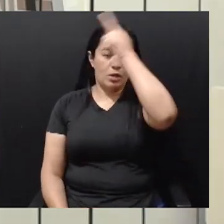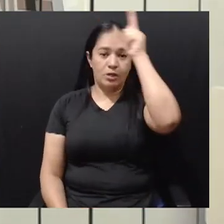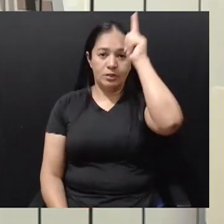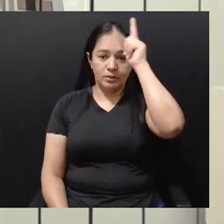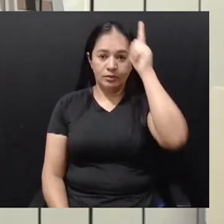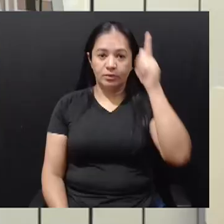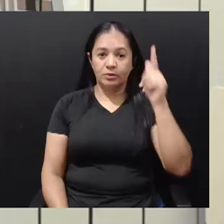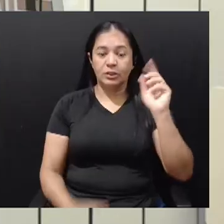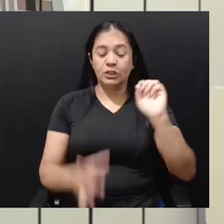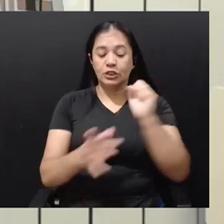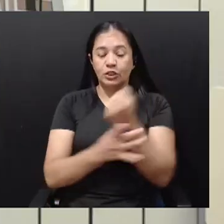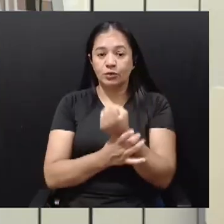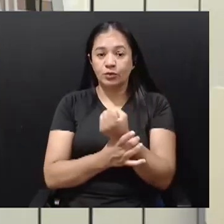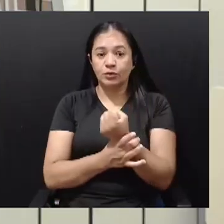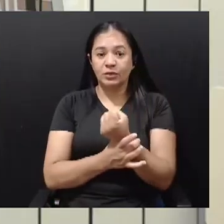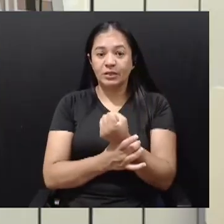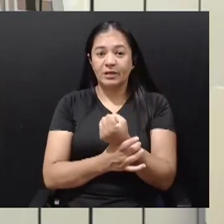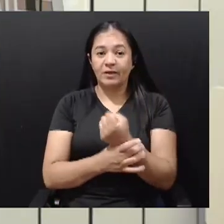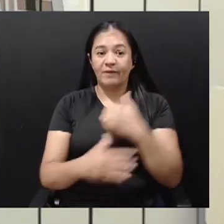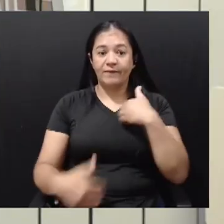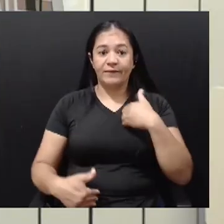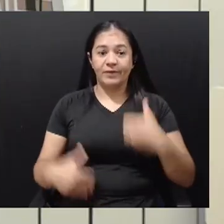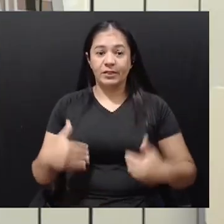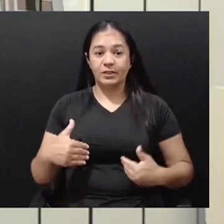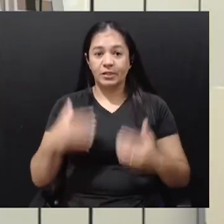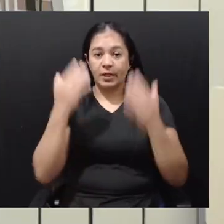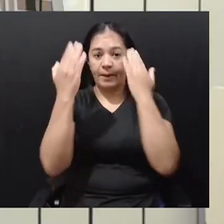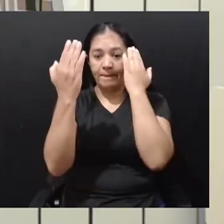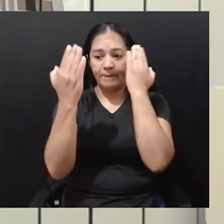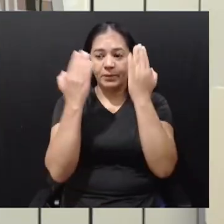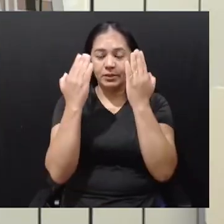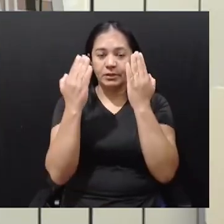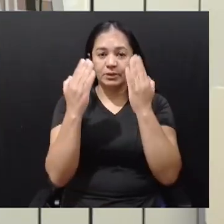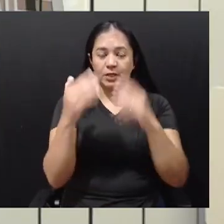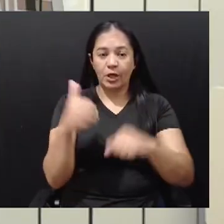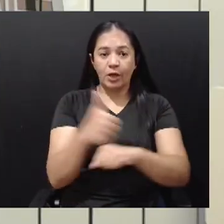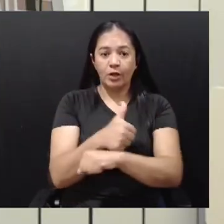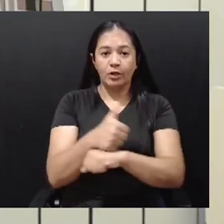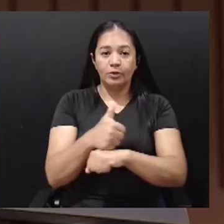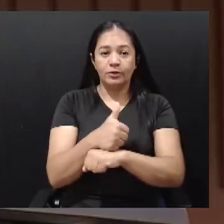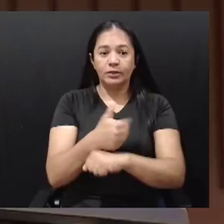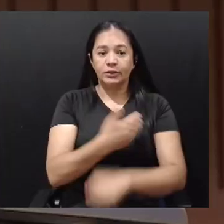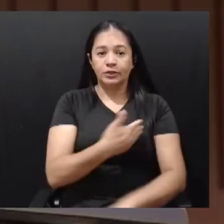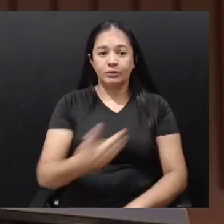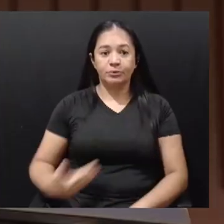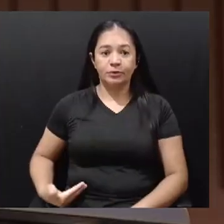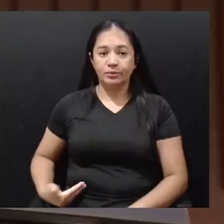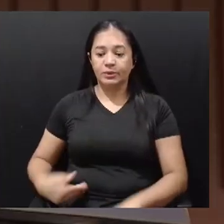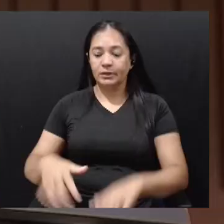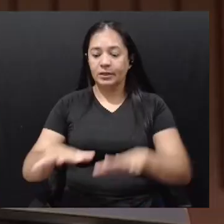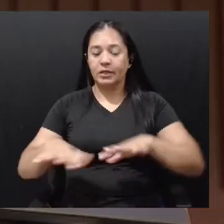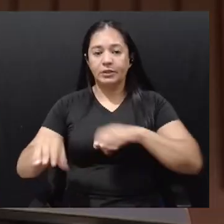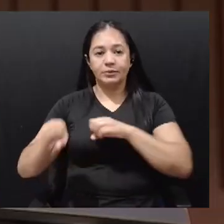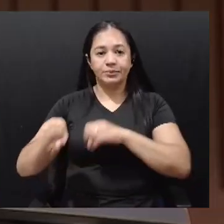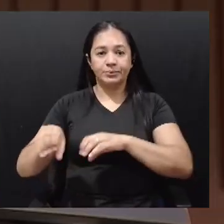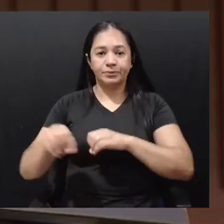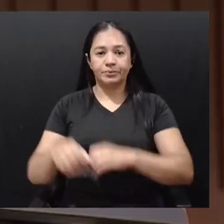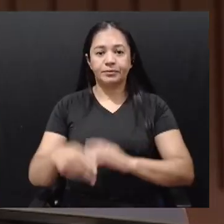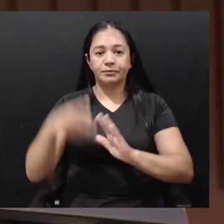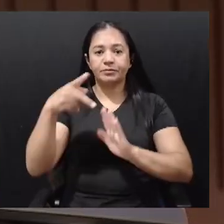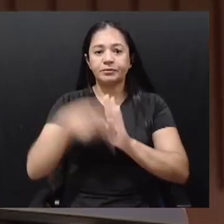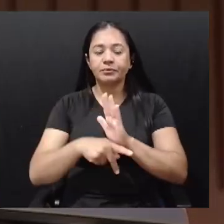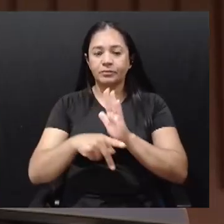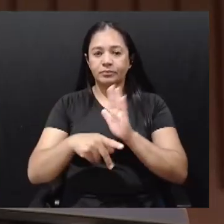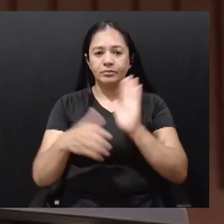segurança física e psicológica aos profissionais da rede pública de ensino. Um dos projetos protocolados pelo